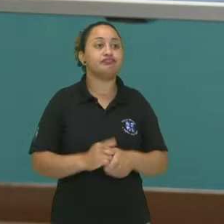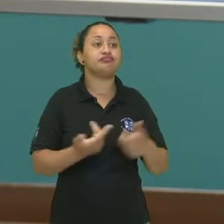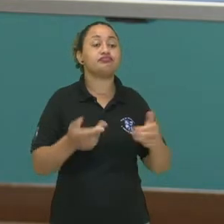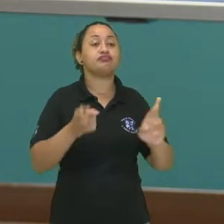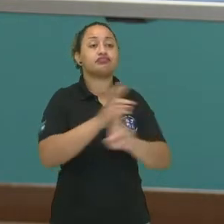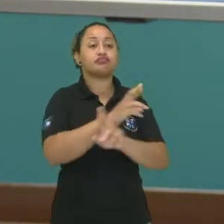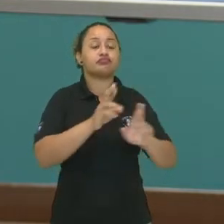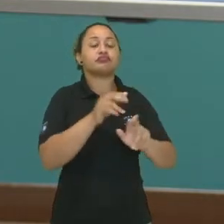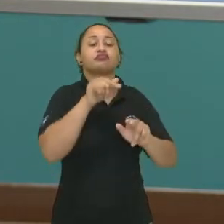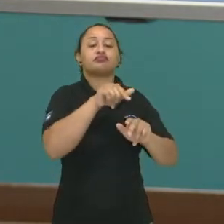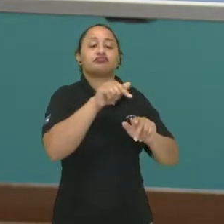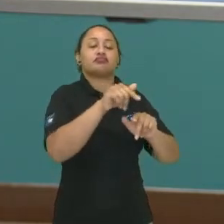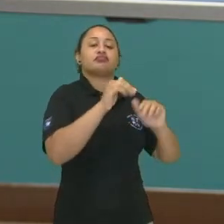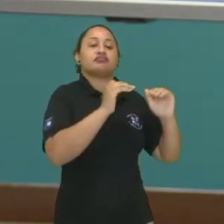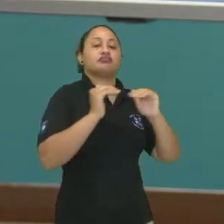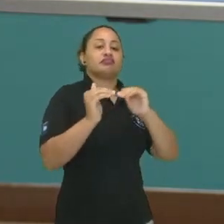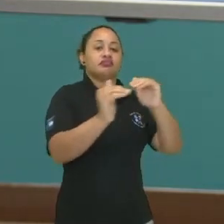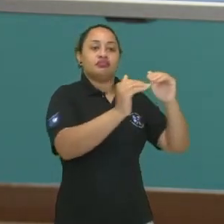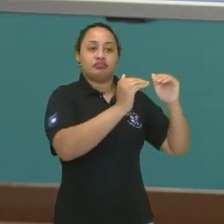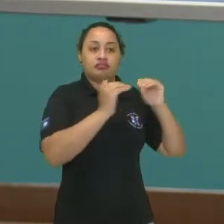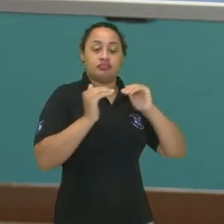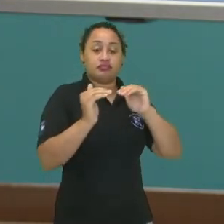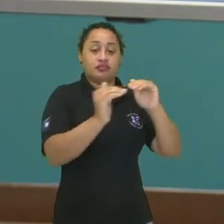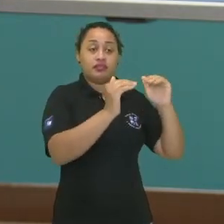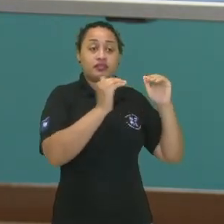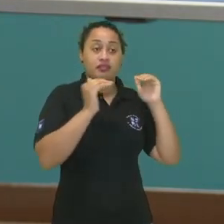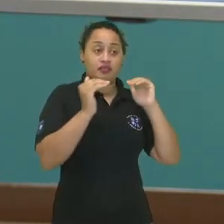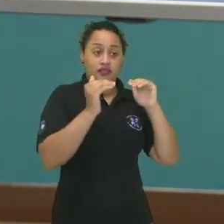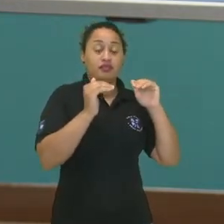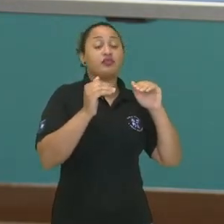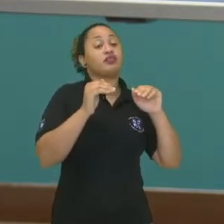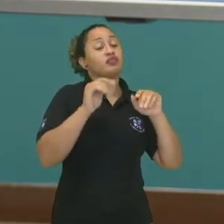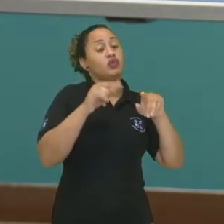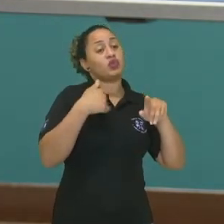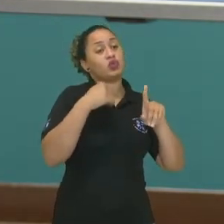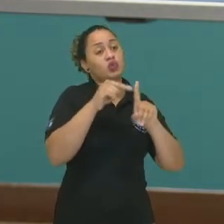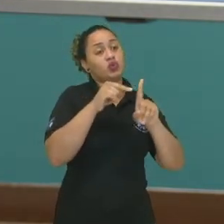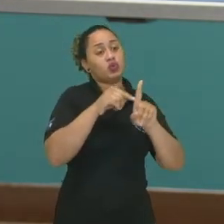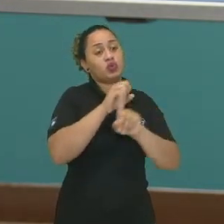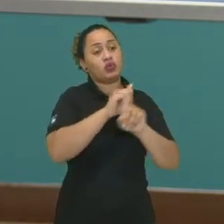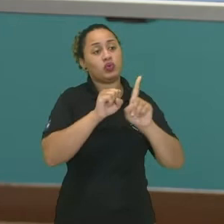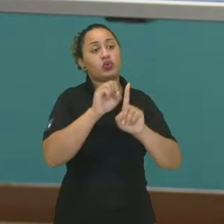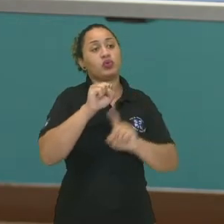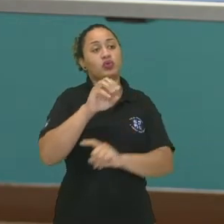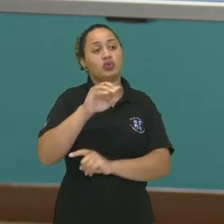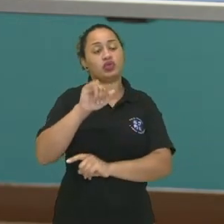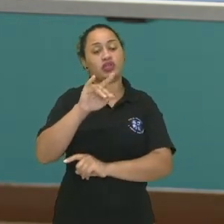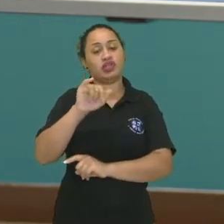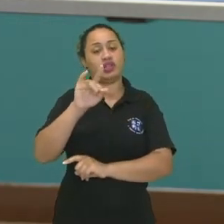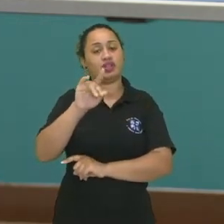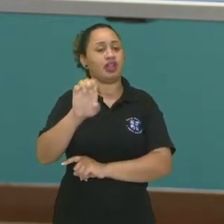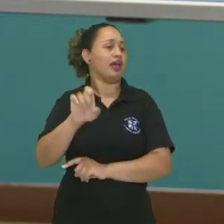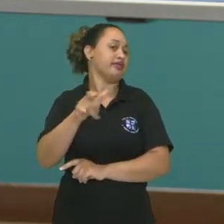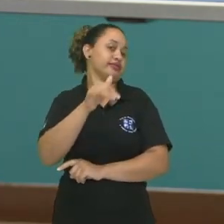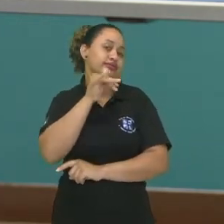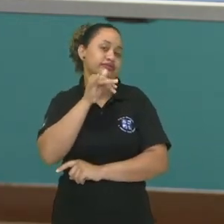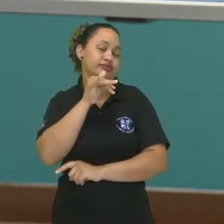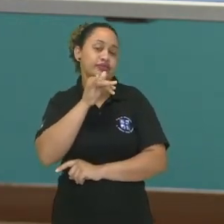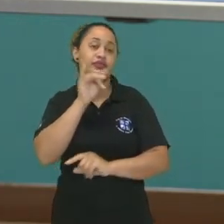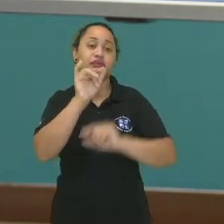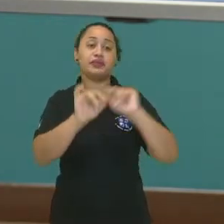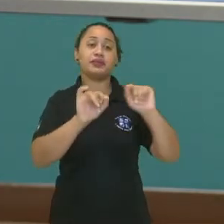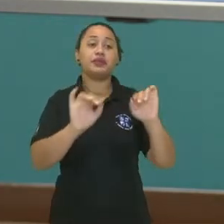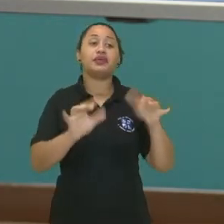Relações ecológicas intraespecíficas harmônicas, por exemplo, a sociedade, né?